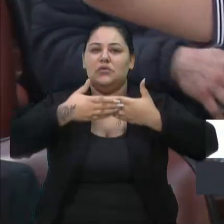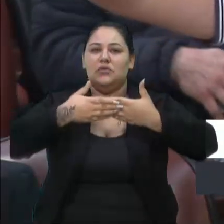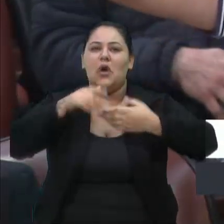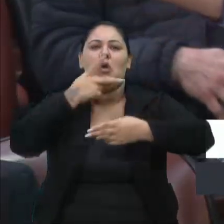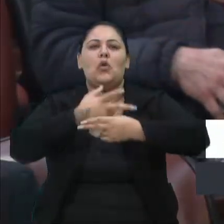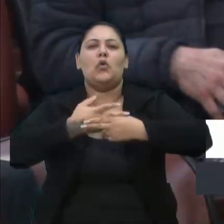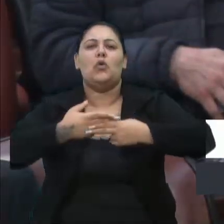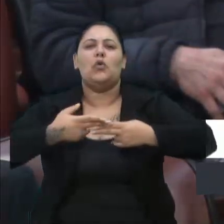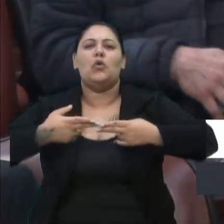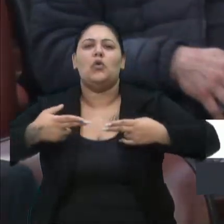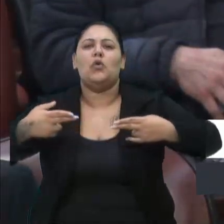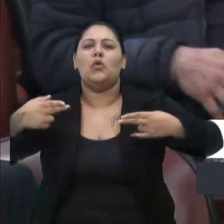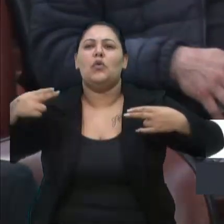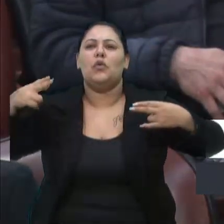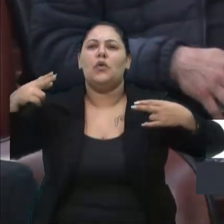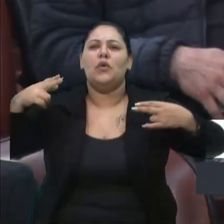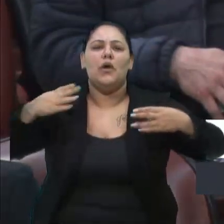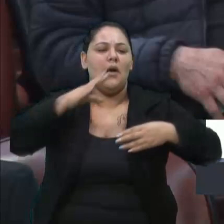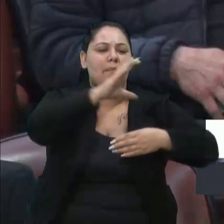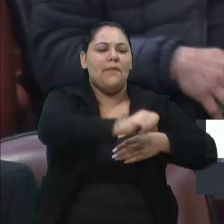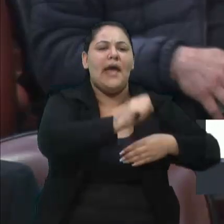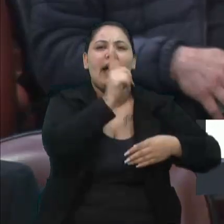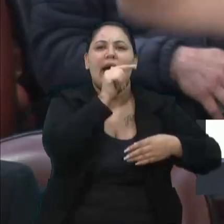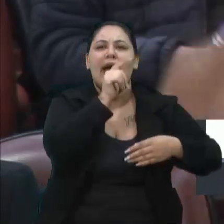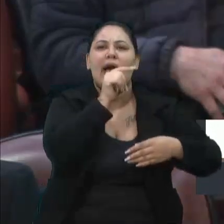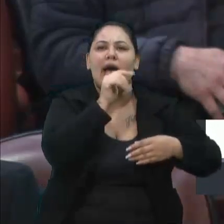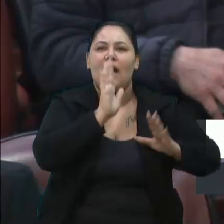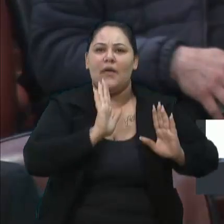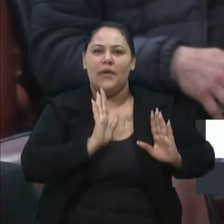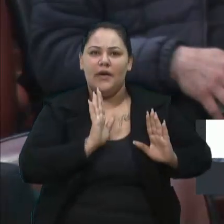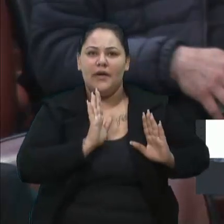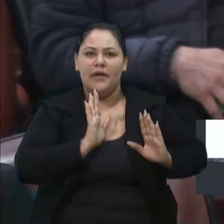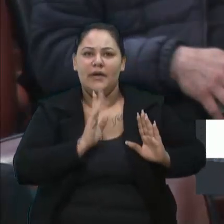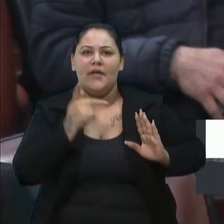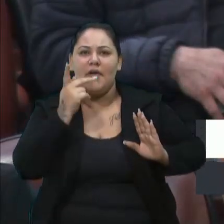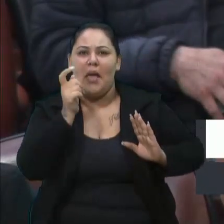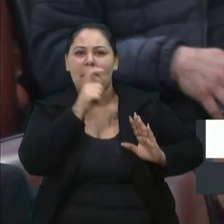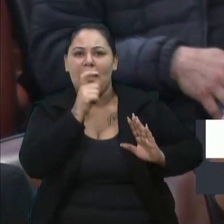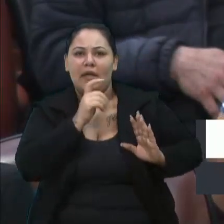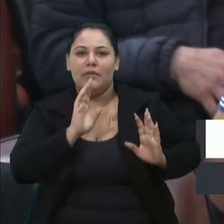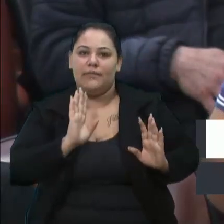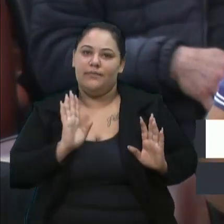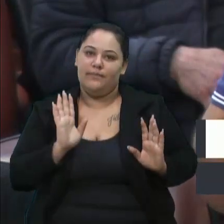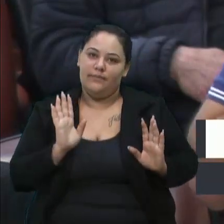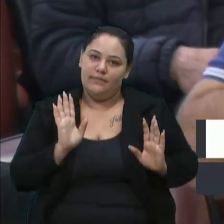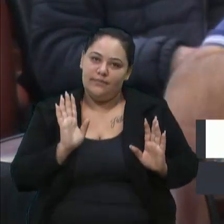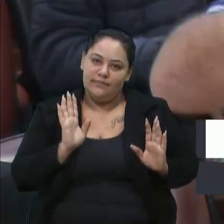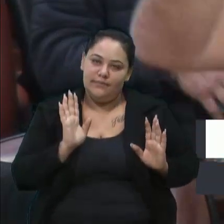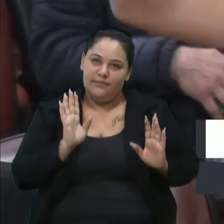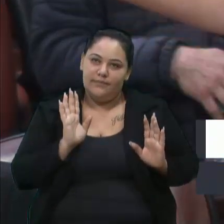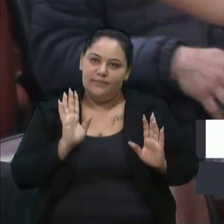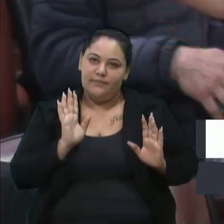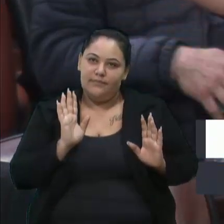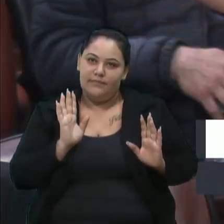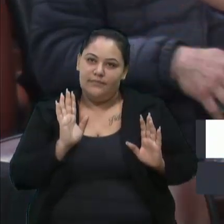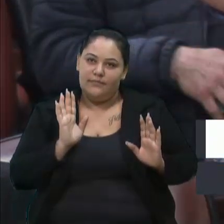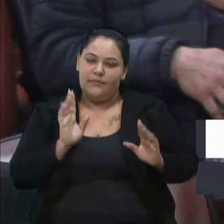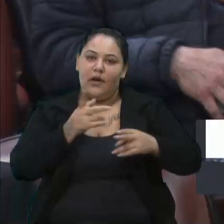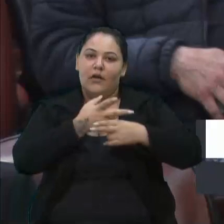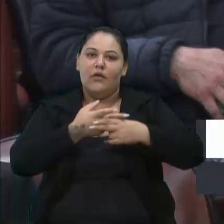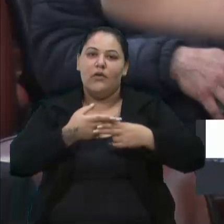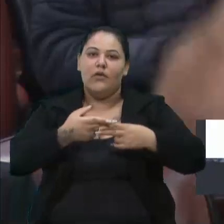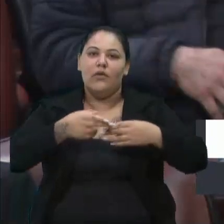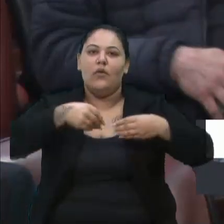pego água lá do Jordão mas pego água aqui do Marrecas aqui né fazem cura com lenço